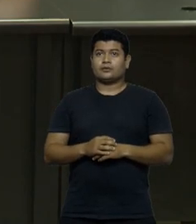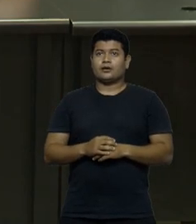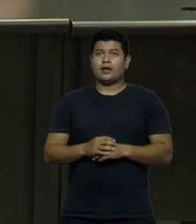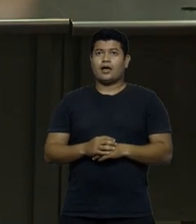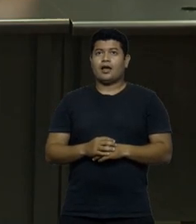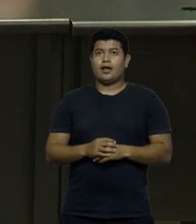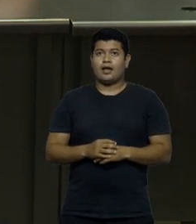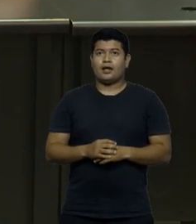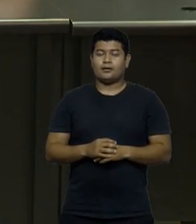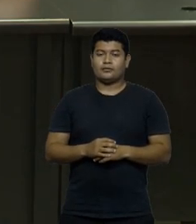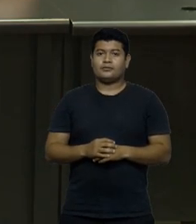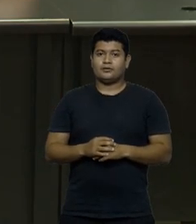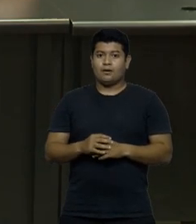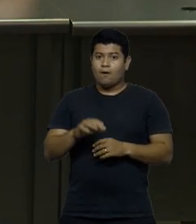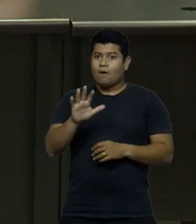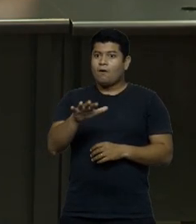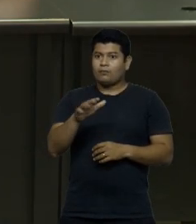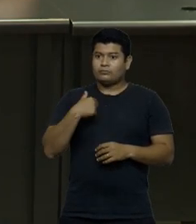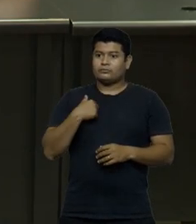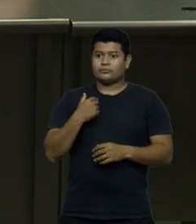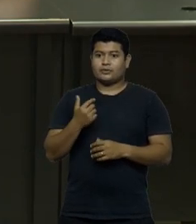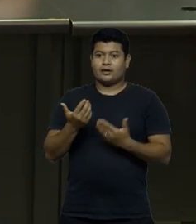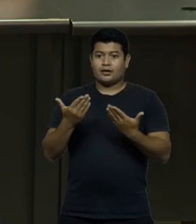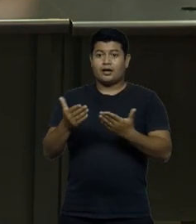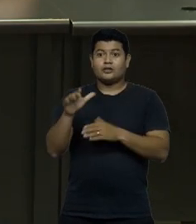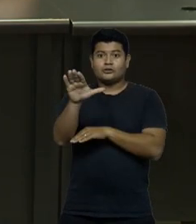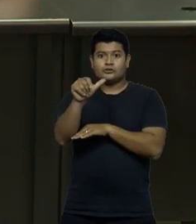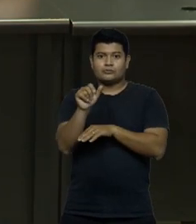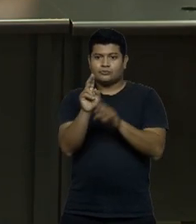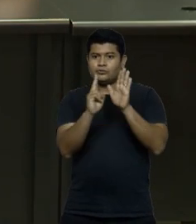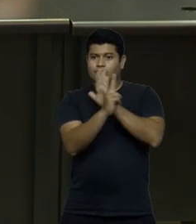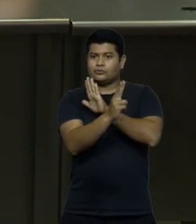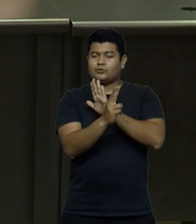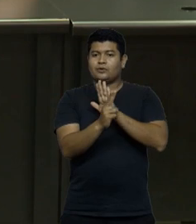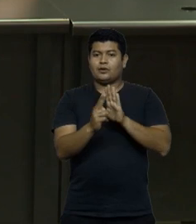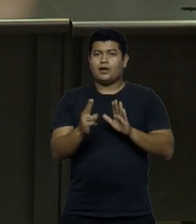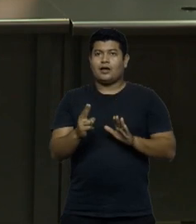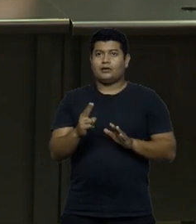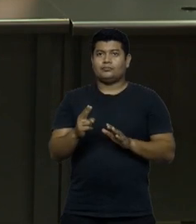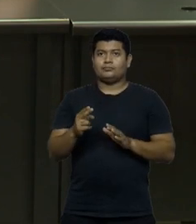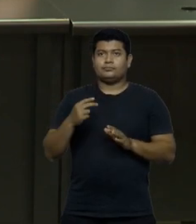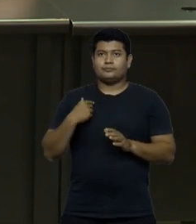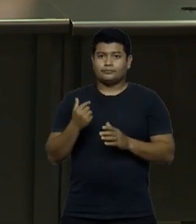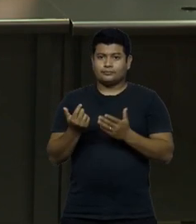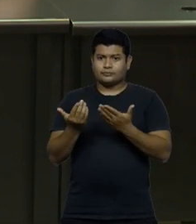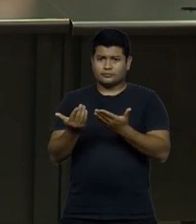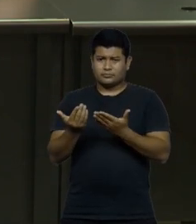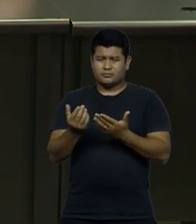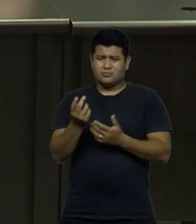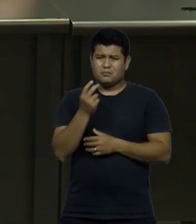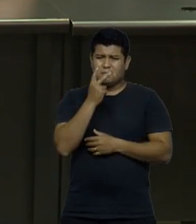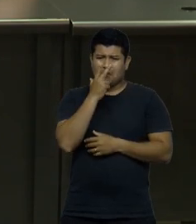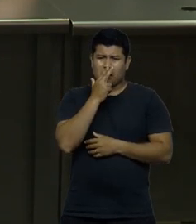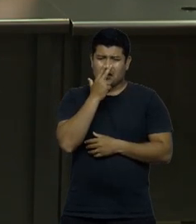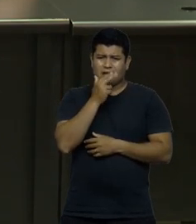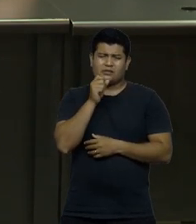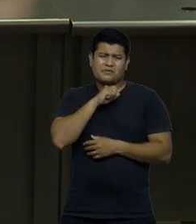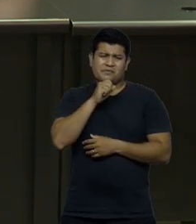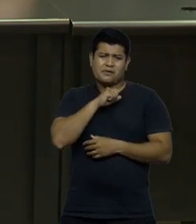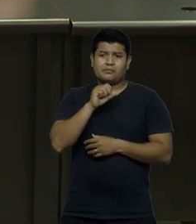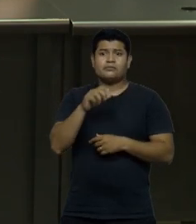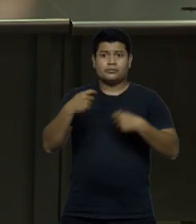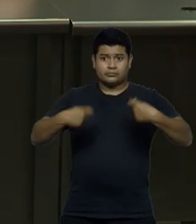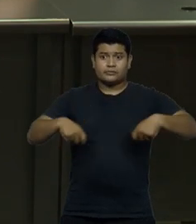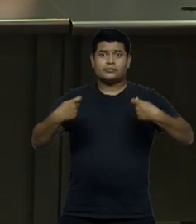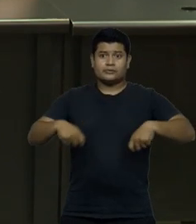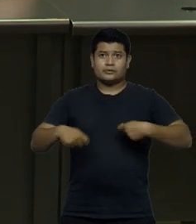uma coisa arcaica mas eu vou lhe dizer a gente se entendeu o que que é a vida de um professor ele não tem sua rede estadual e lá no sistema do